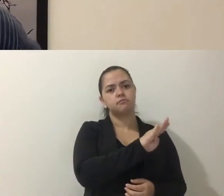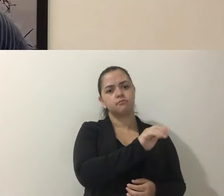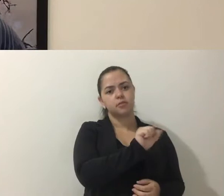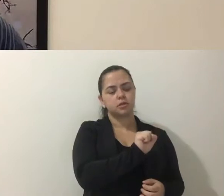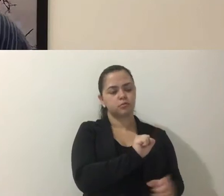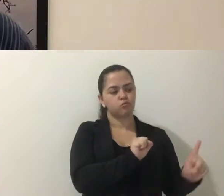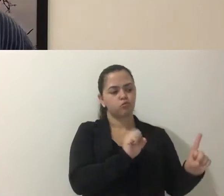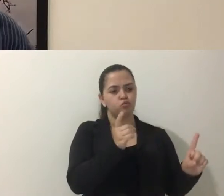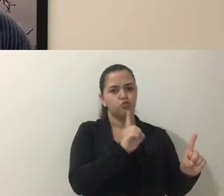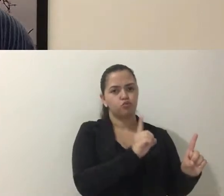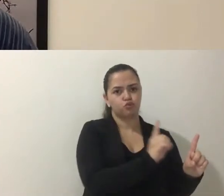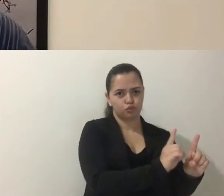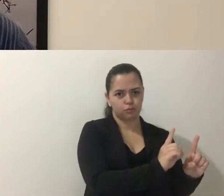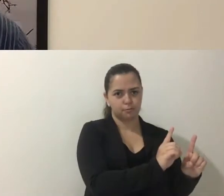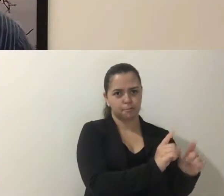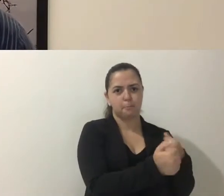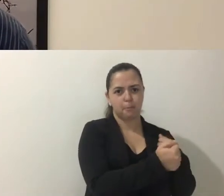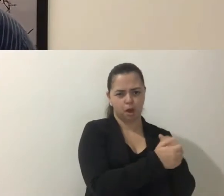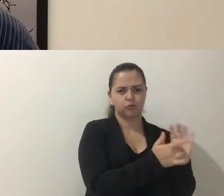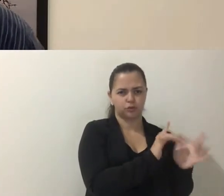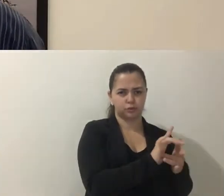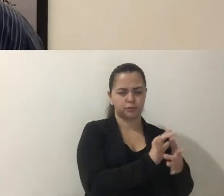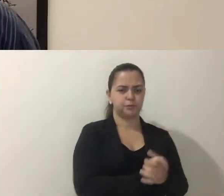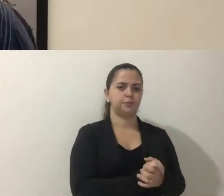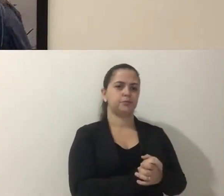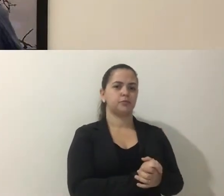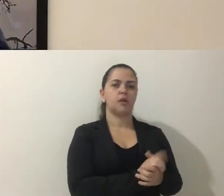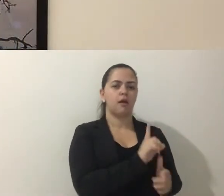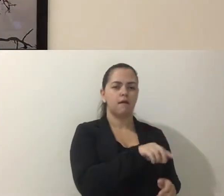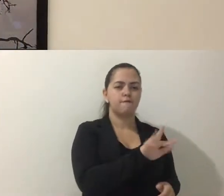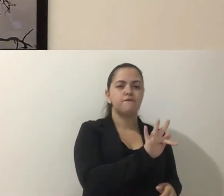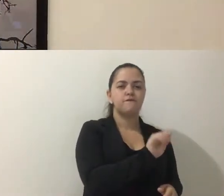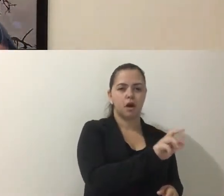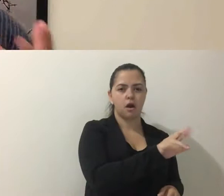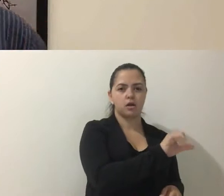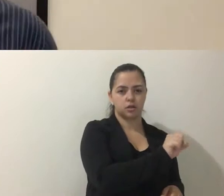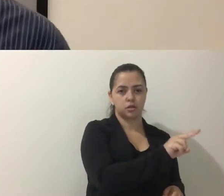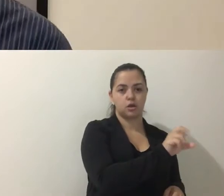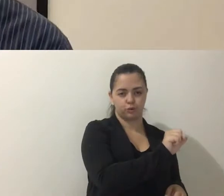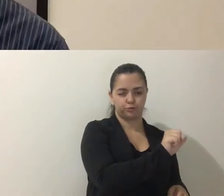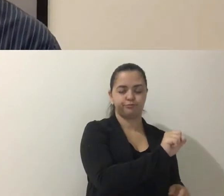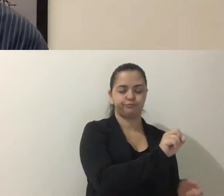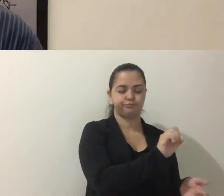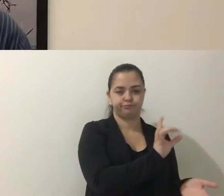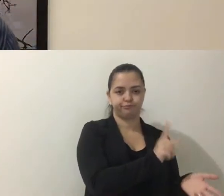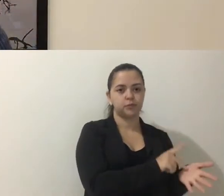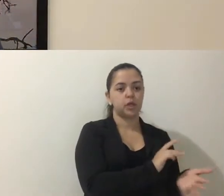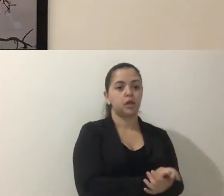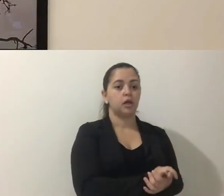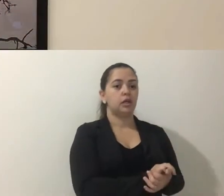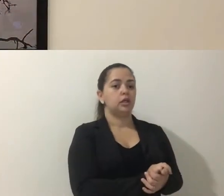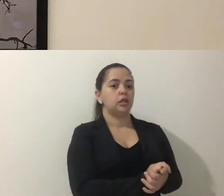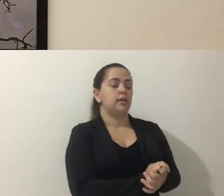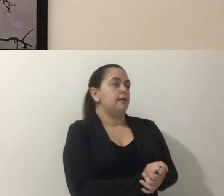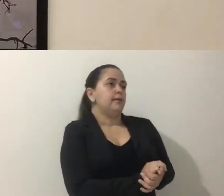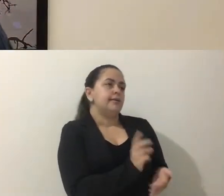aproximando de Jesus, na verdade aqui os fariseus. E como sempre, eles não chegavam para Jesus